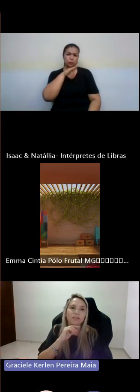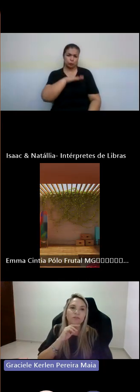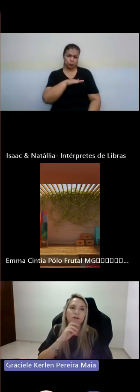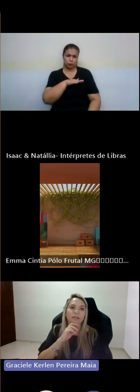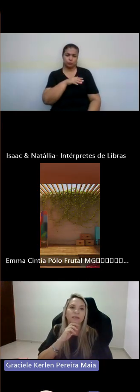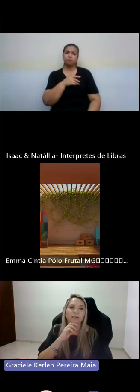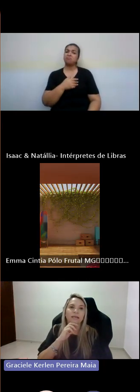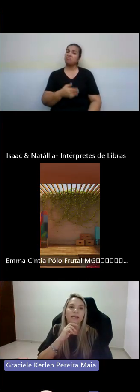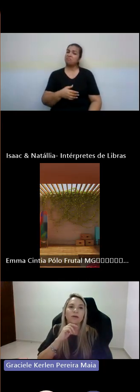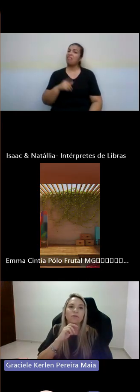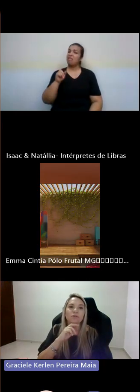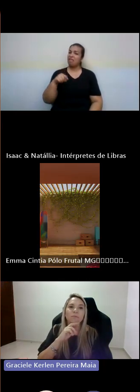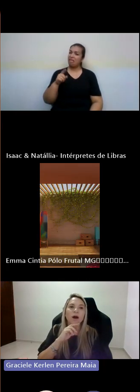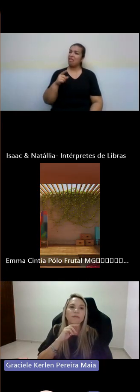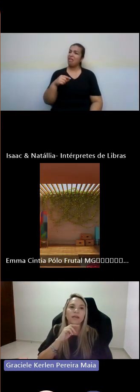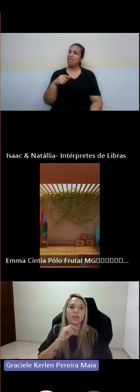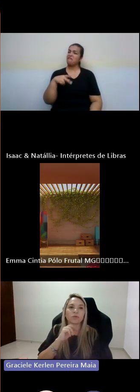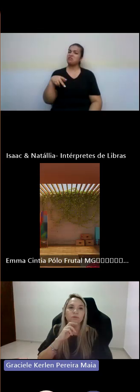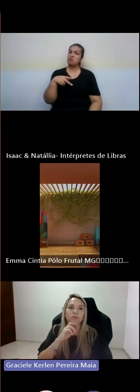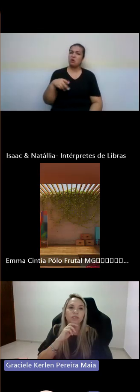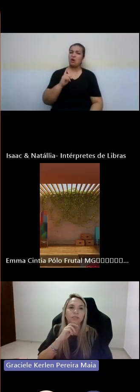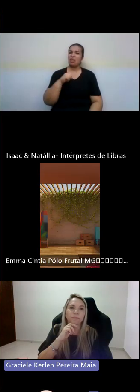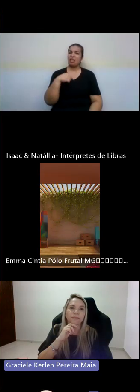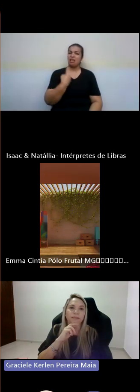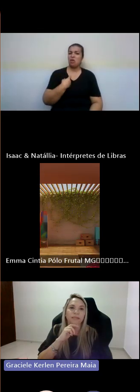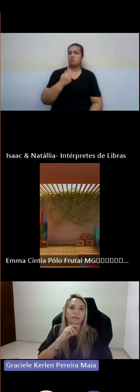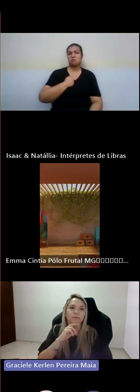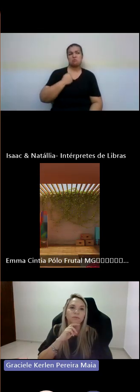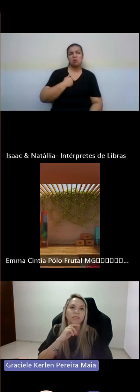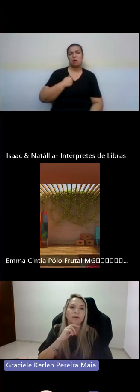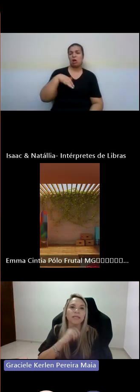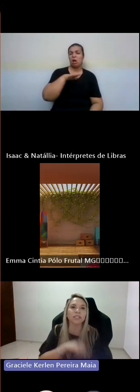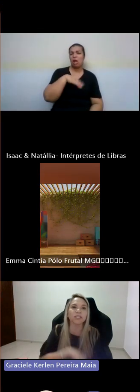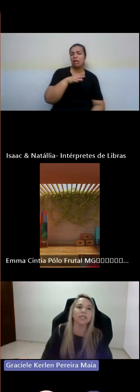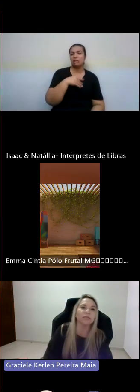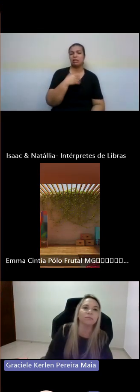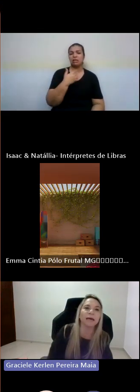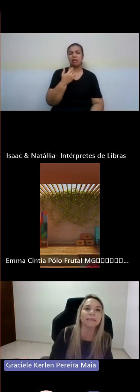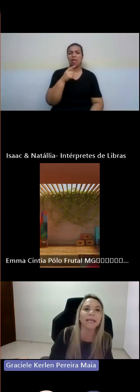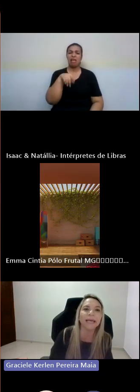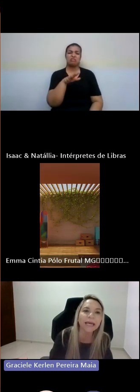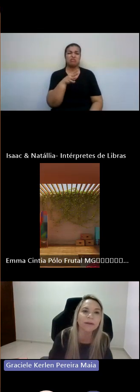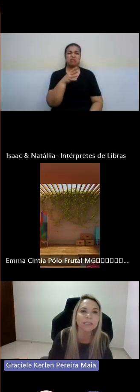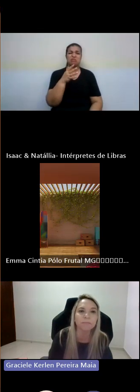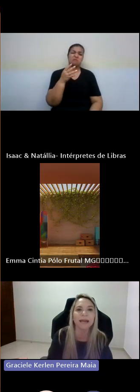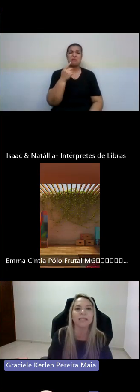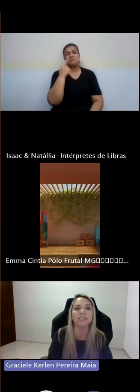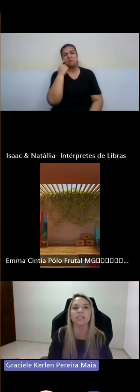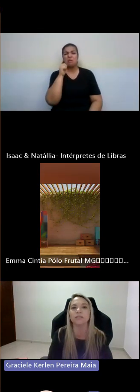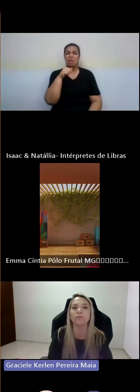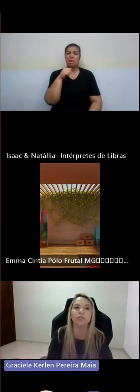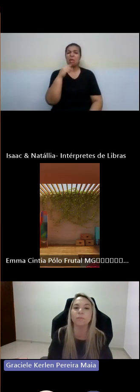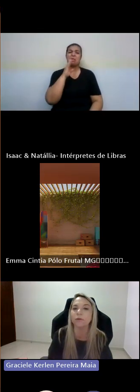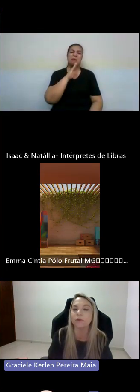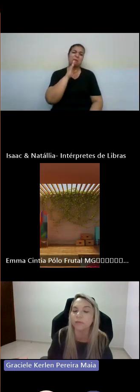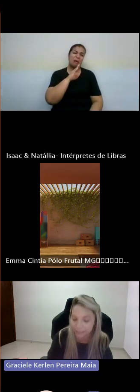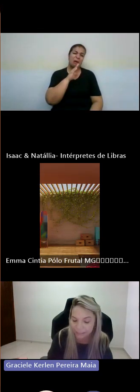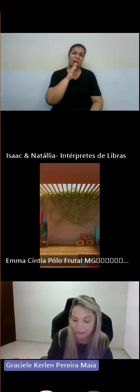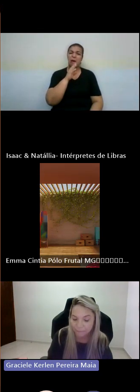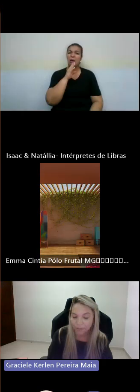aê, professora, eu e os brother, tudo, tipo assim, não estamos achando maneiras, paradinha do